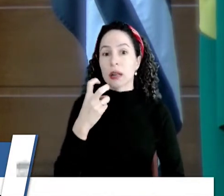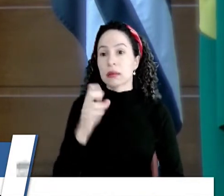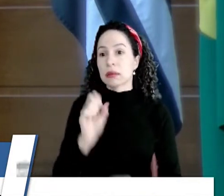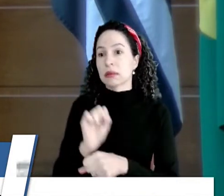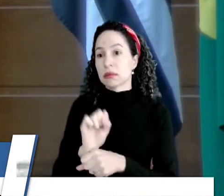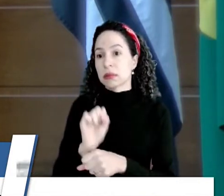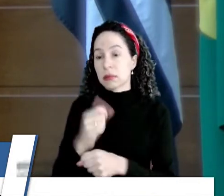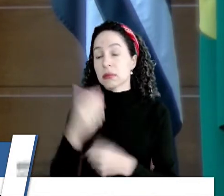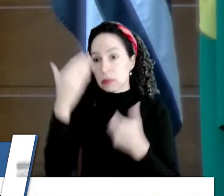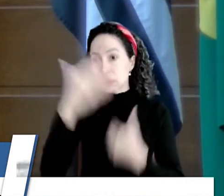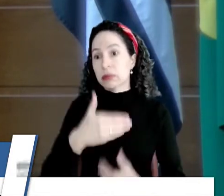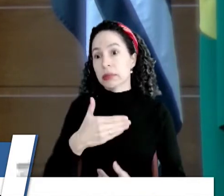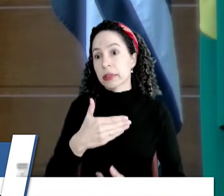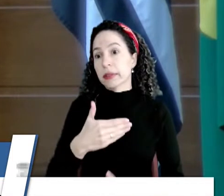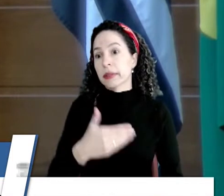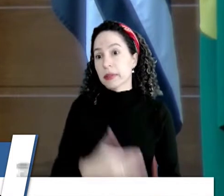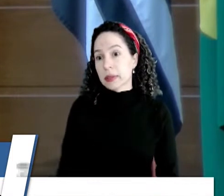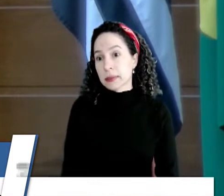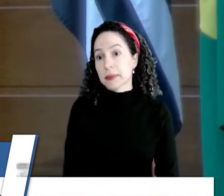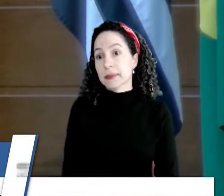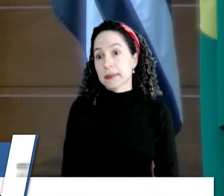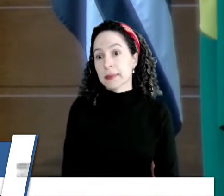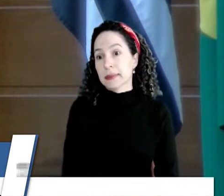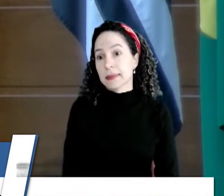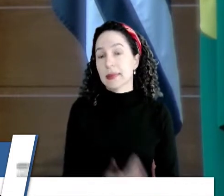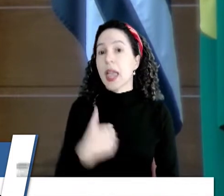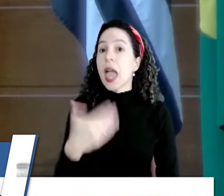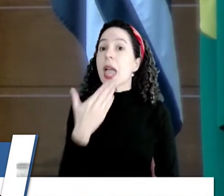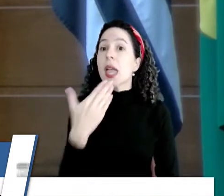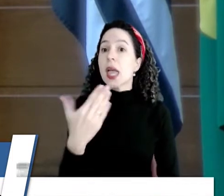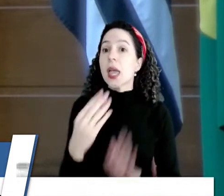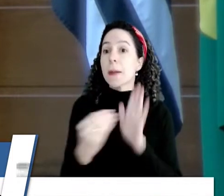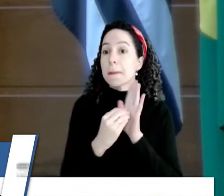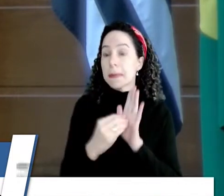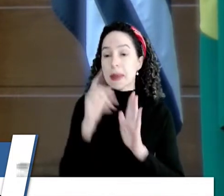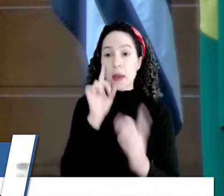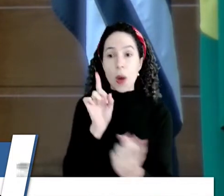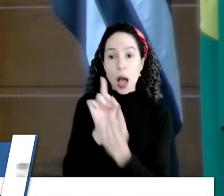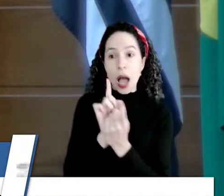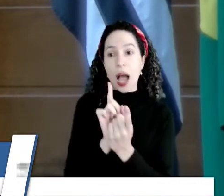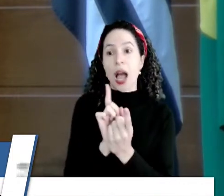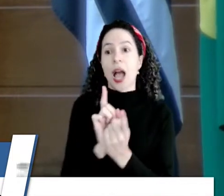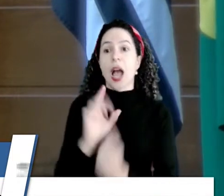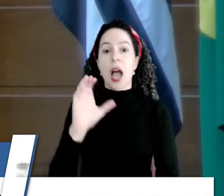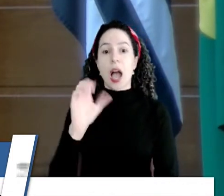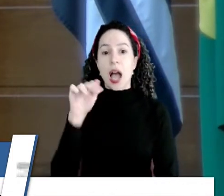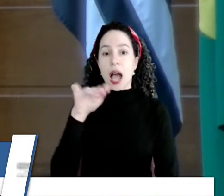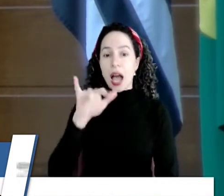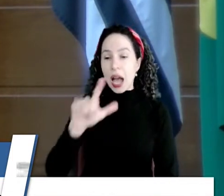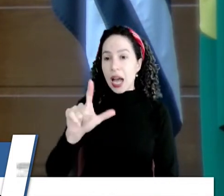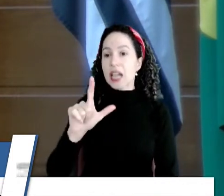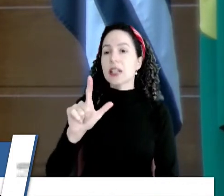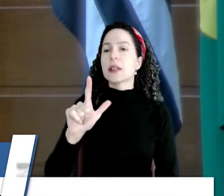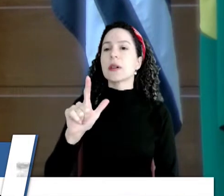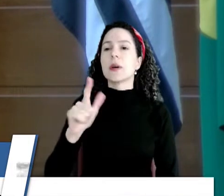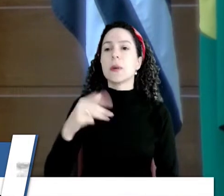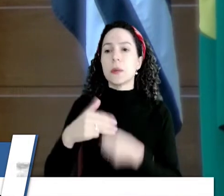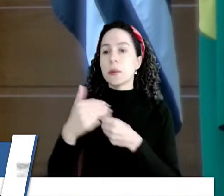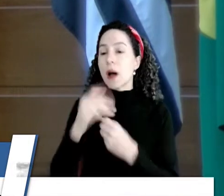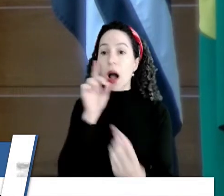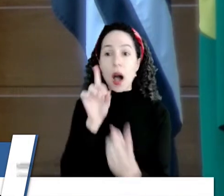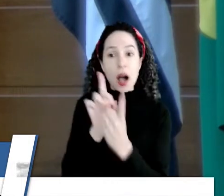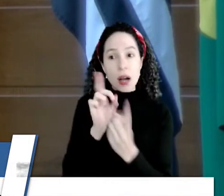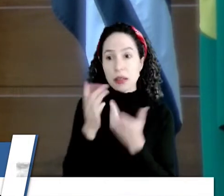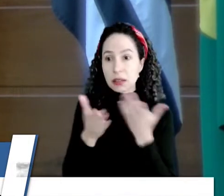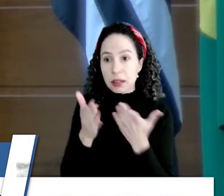solicitei o atendimento e o canil municipal não atendeu esse animal. E o canil atendeu, o canil tem como provar. Então, a